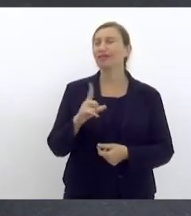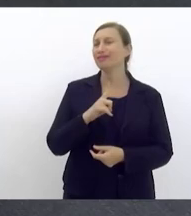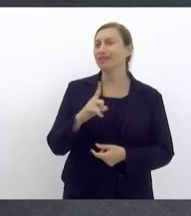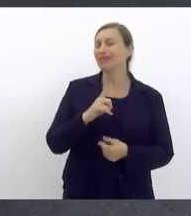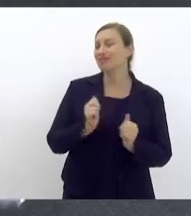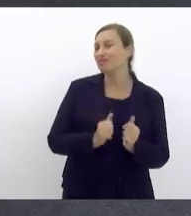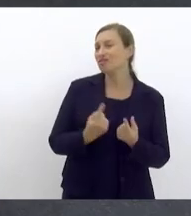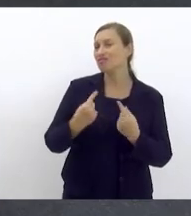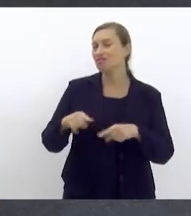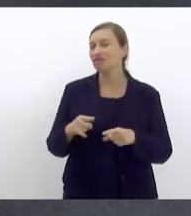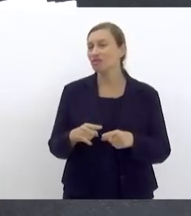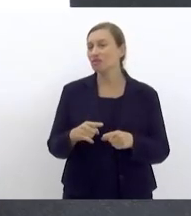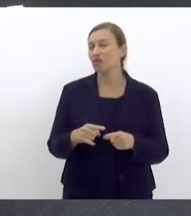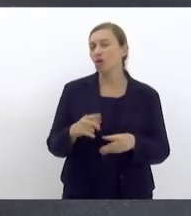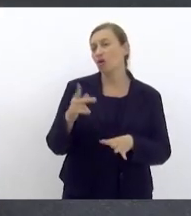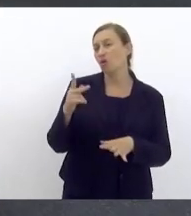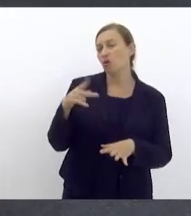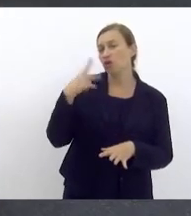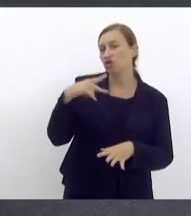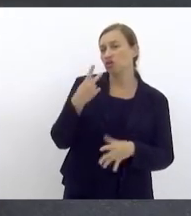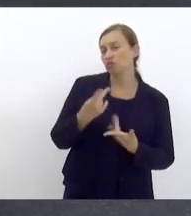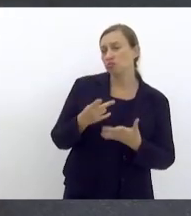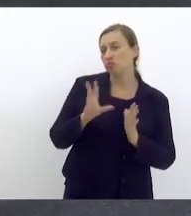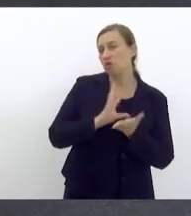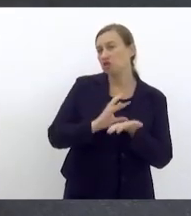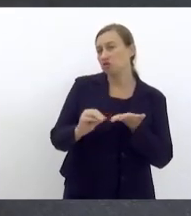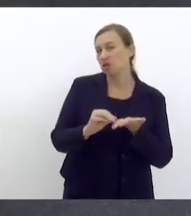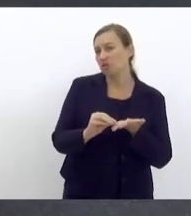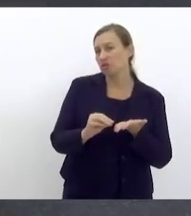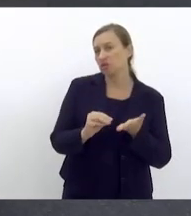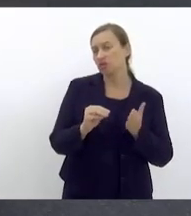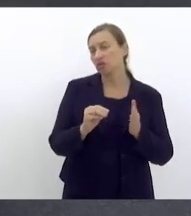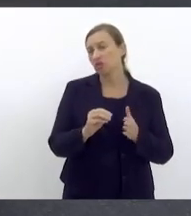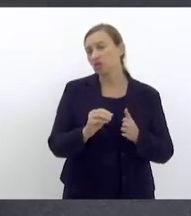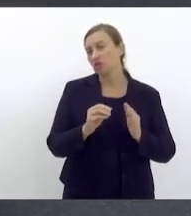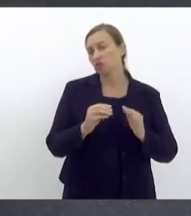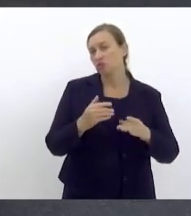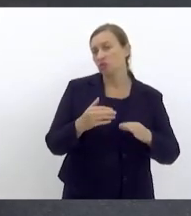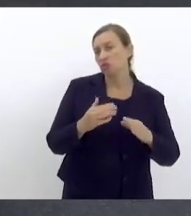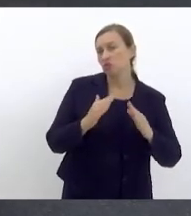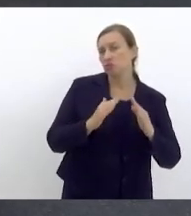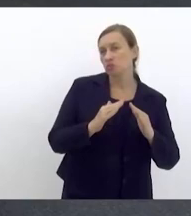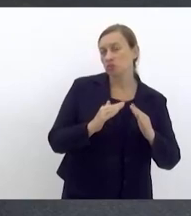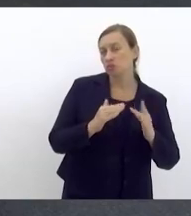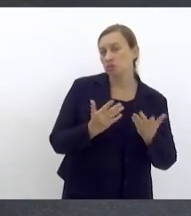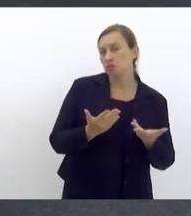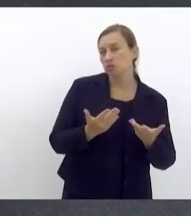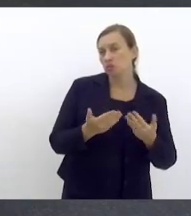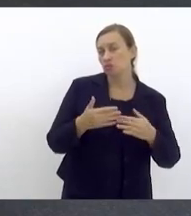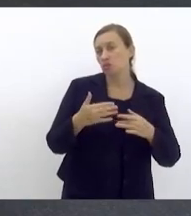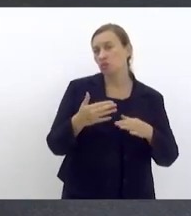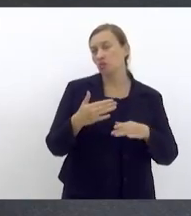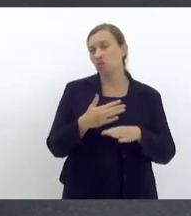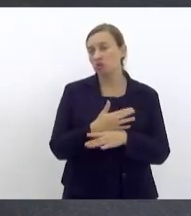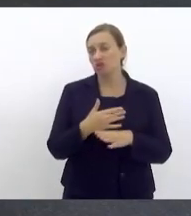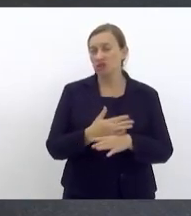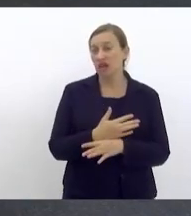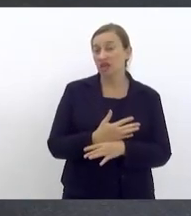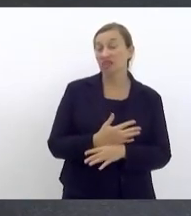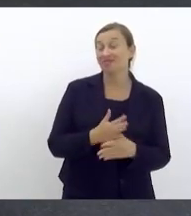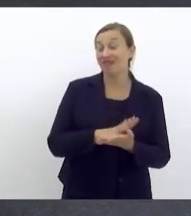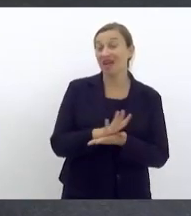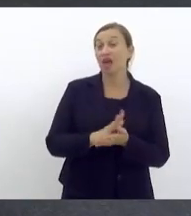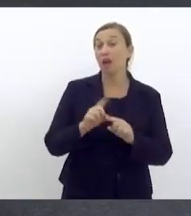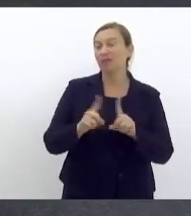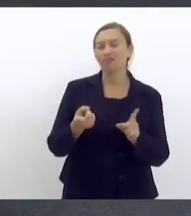enfrentamento com as pautas da comissão de política Habitacional e urbanização nada é um recorte dentro do que a comissão se propõe mas eu não